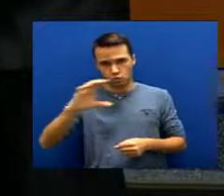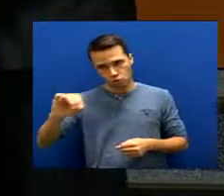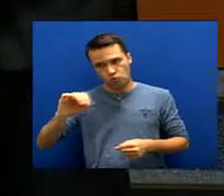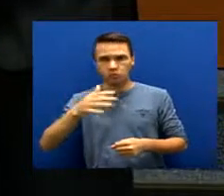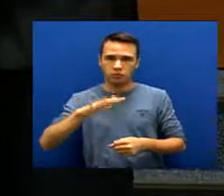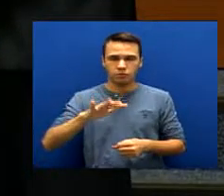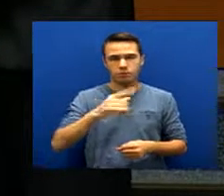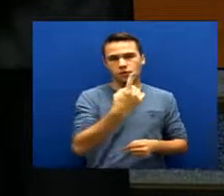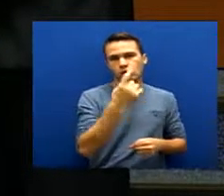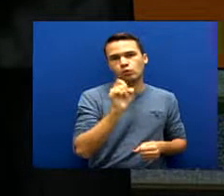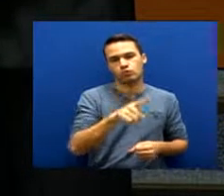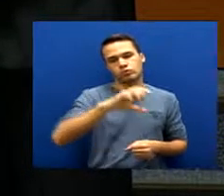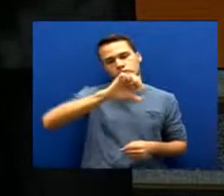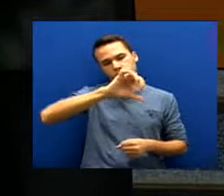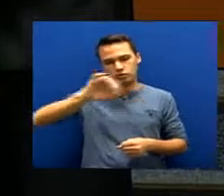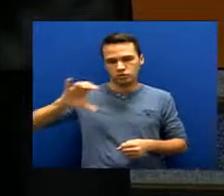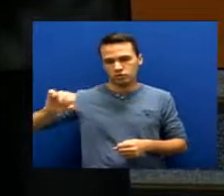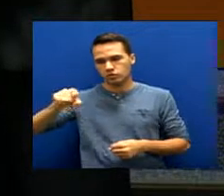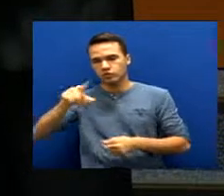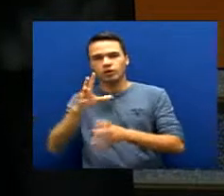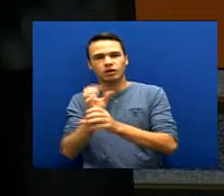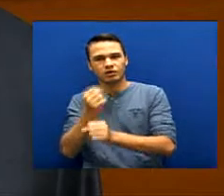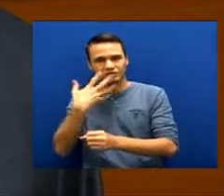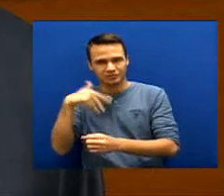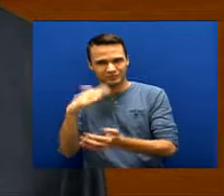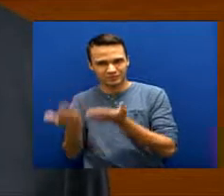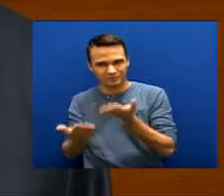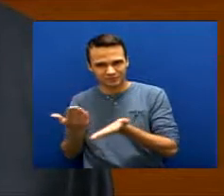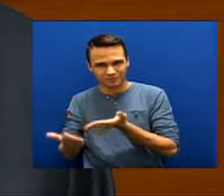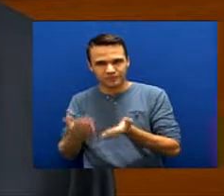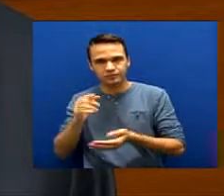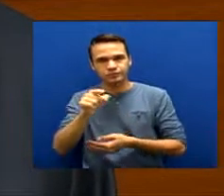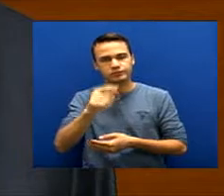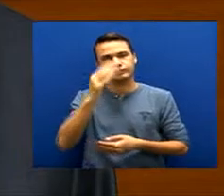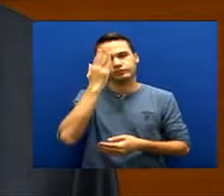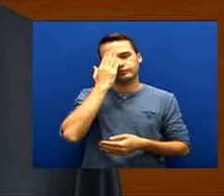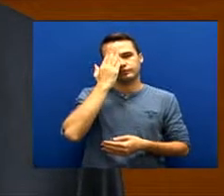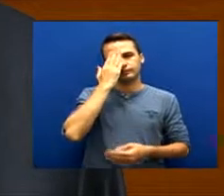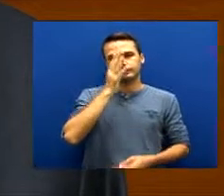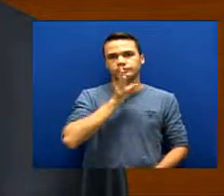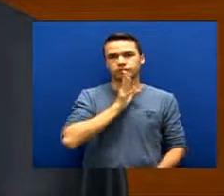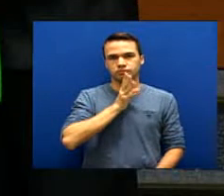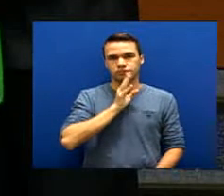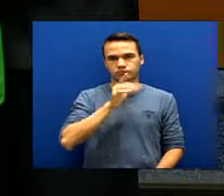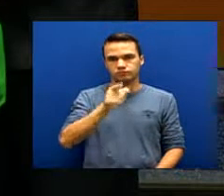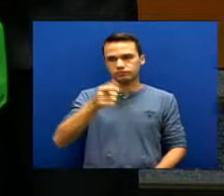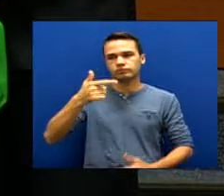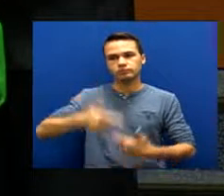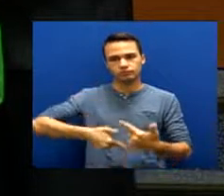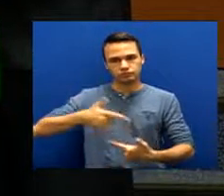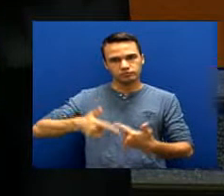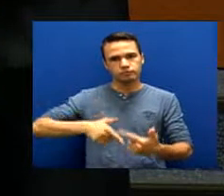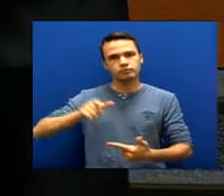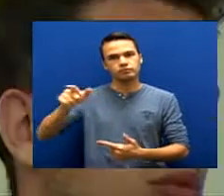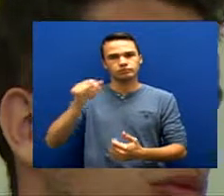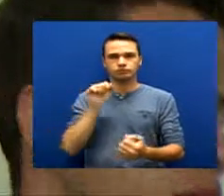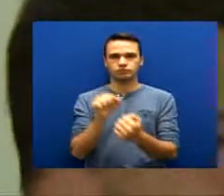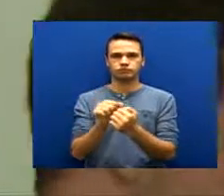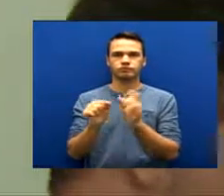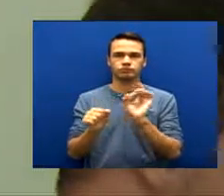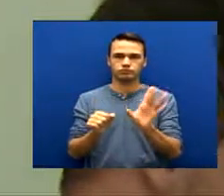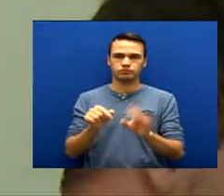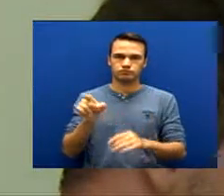que pode existir alguém aqui que não te conheça, eu só quero dizer que eu tenho o privilégio e a